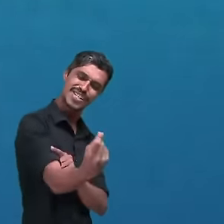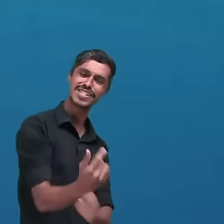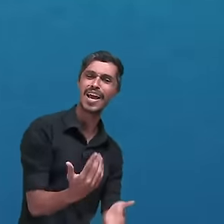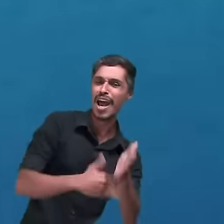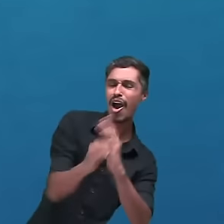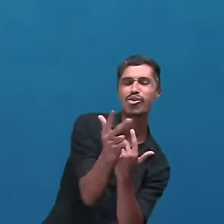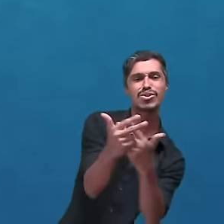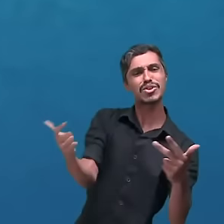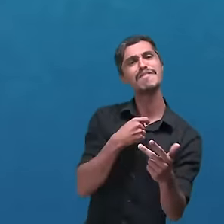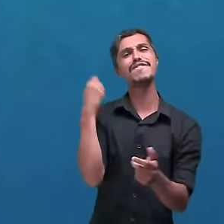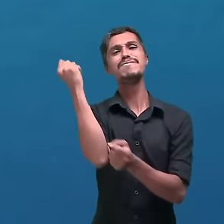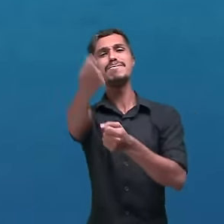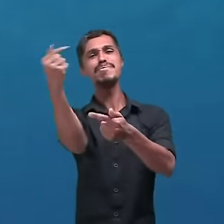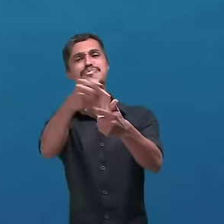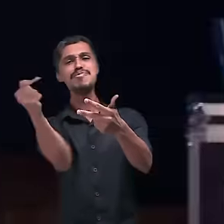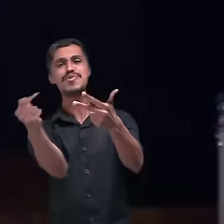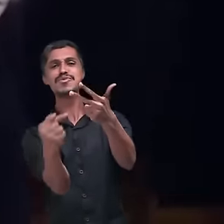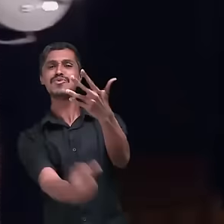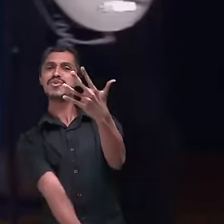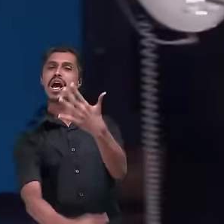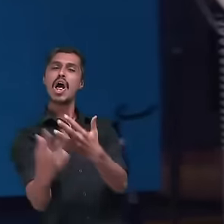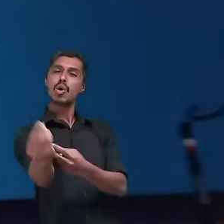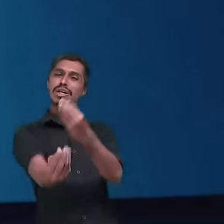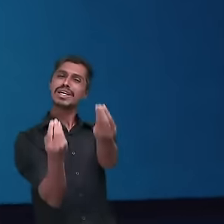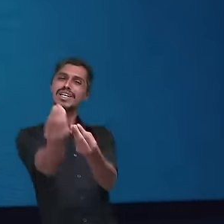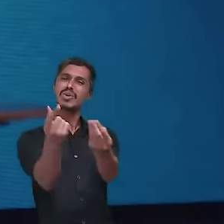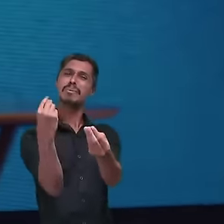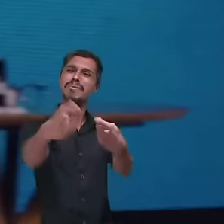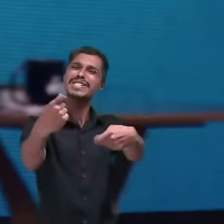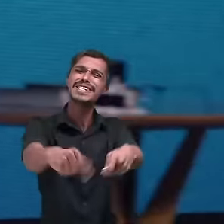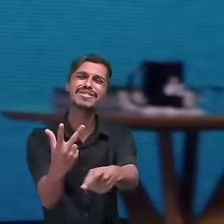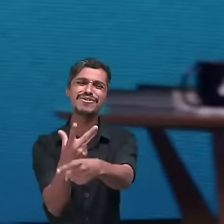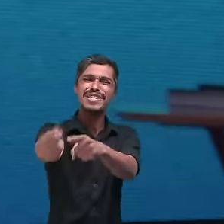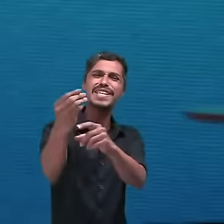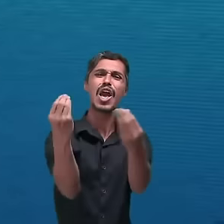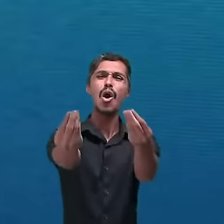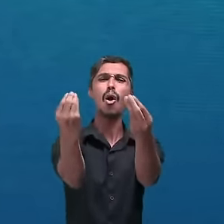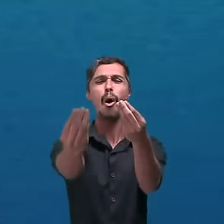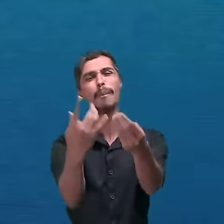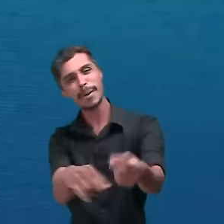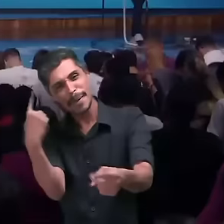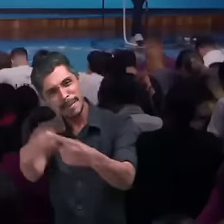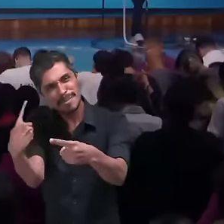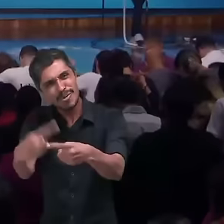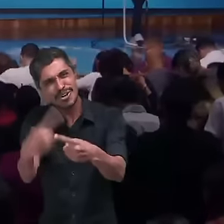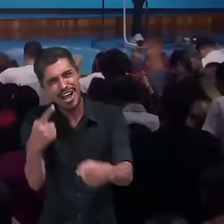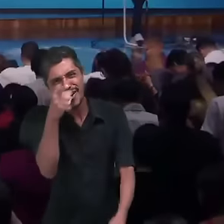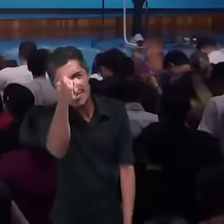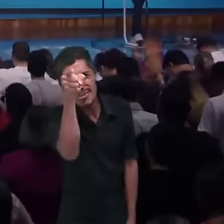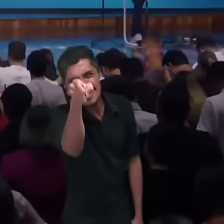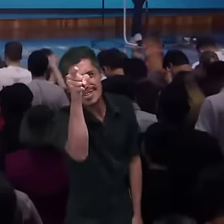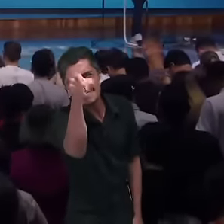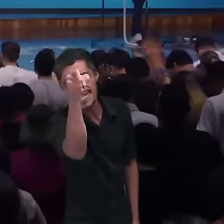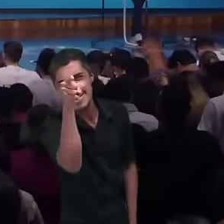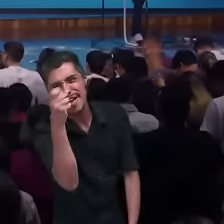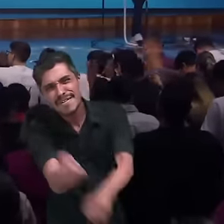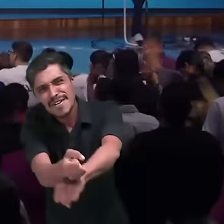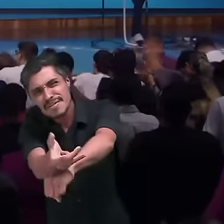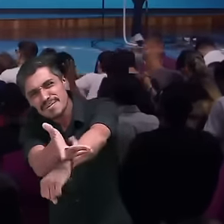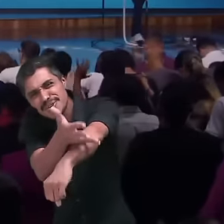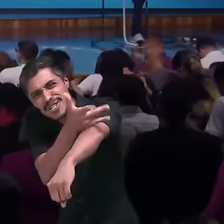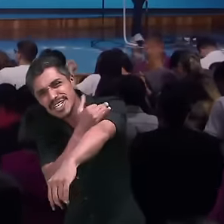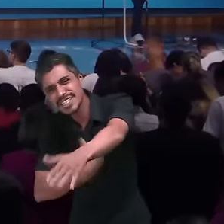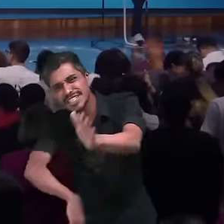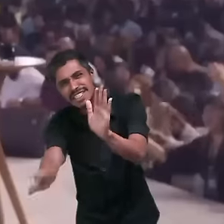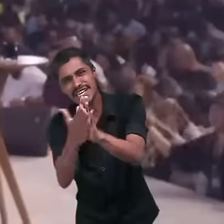comienza a falar com Deus agora. Porque o céu está aberto. Eu estou ficando todo arrepiado. Eu estou ficando todo arrepiado. Há